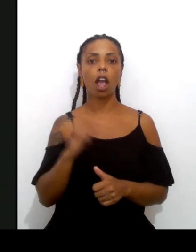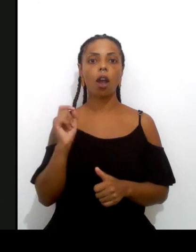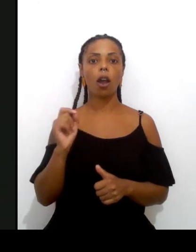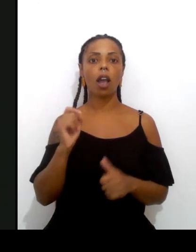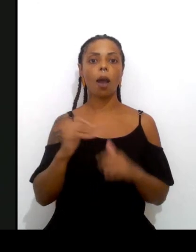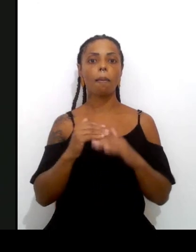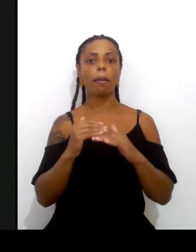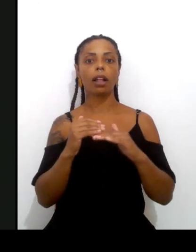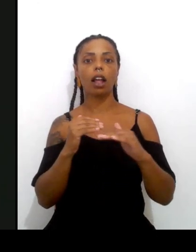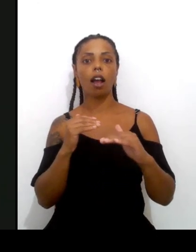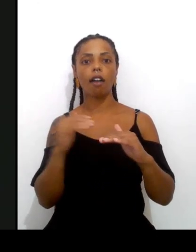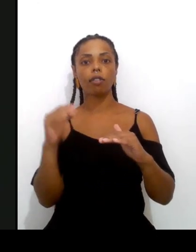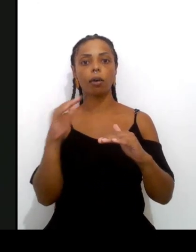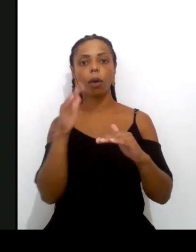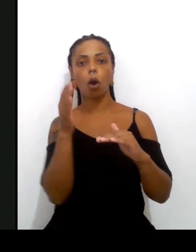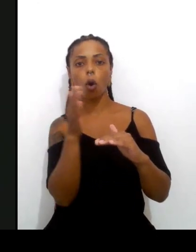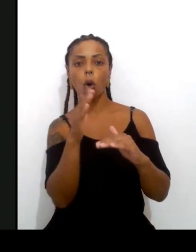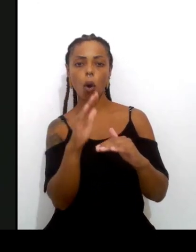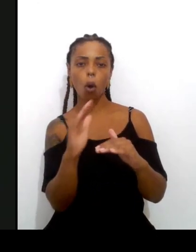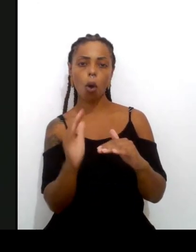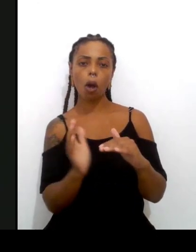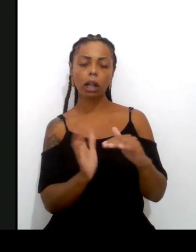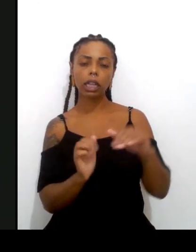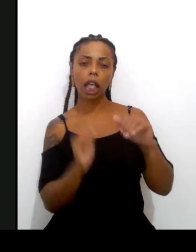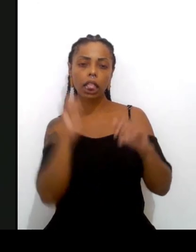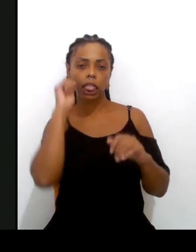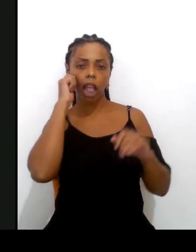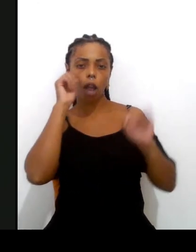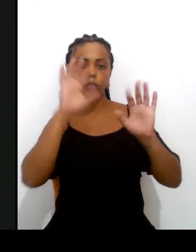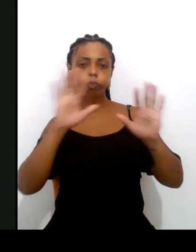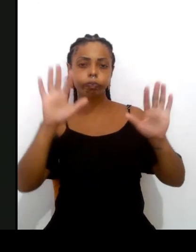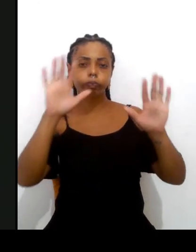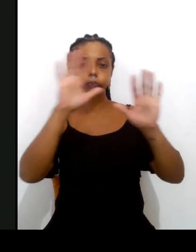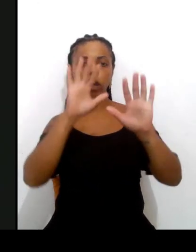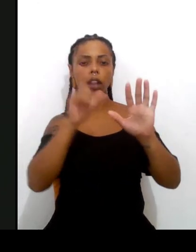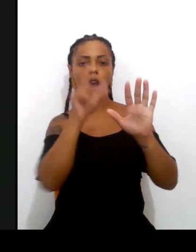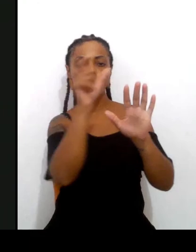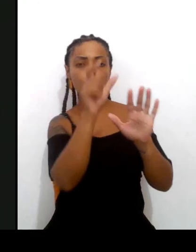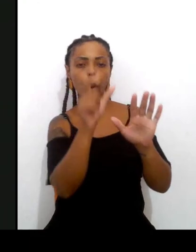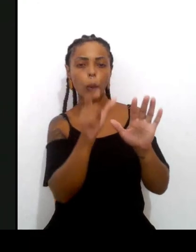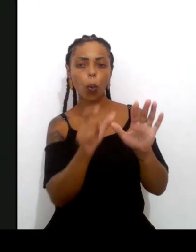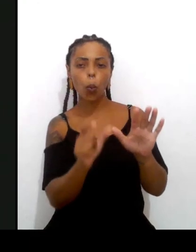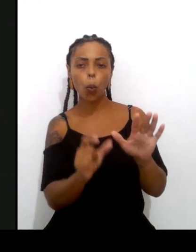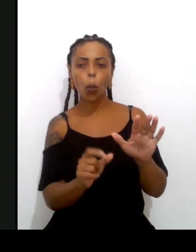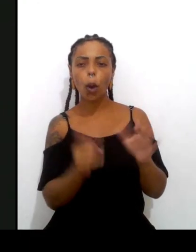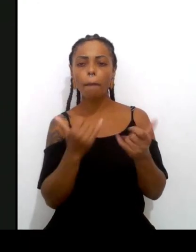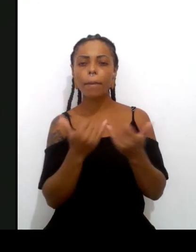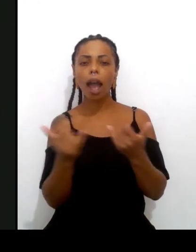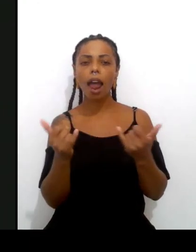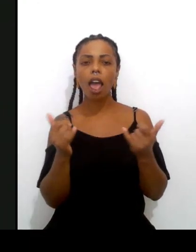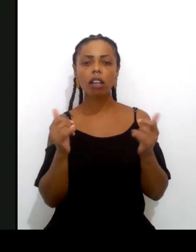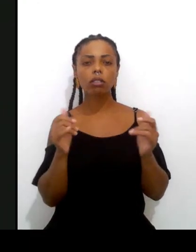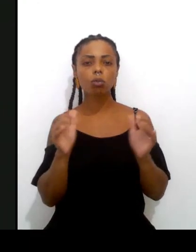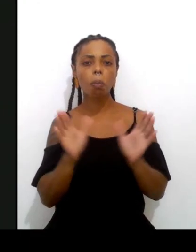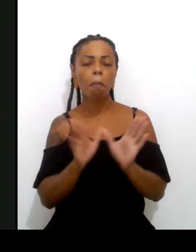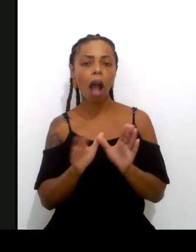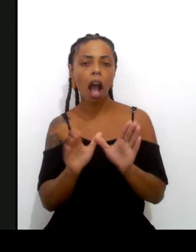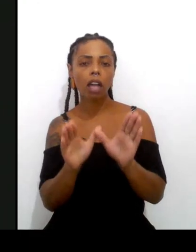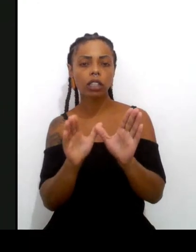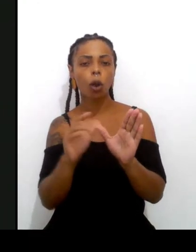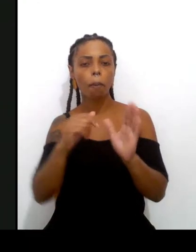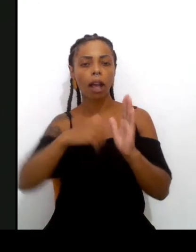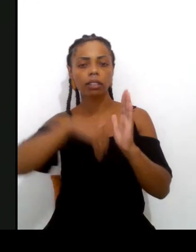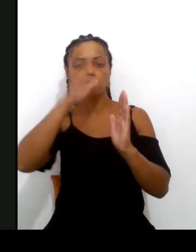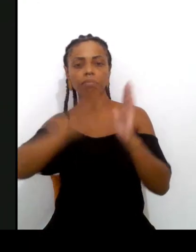ligeiramente modulado aqui uma figura vaga semelhante a um Falcão formada por manchas